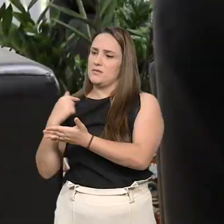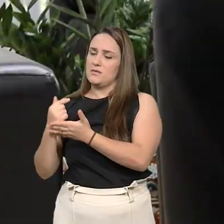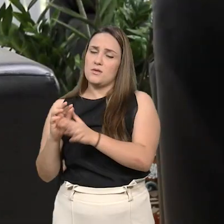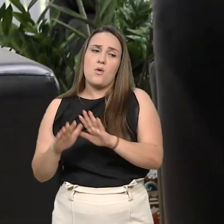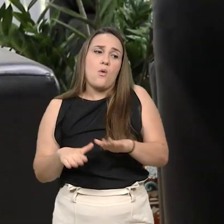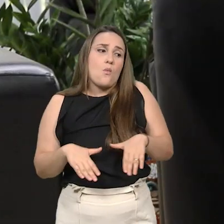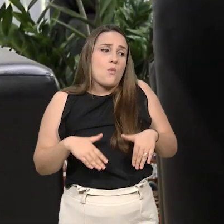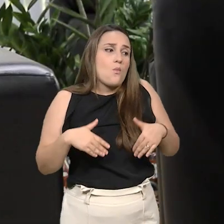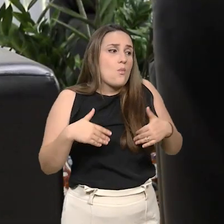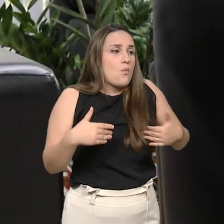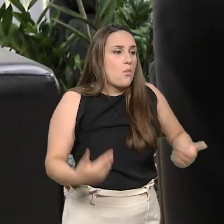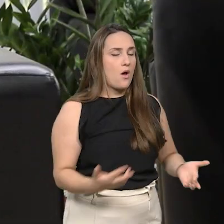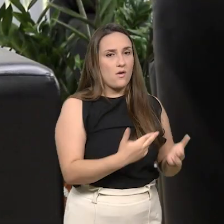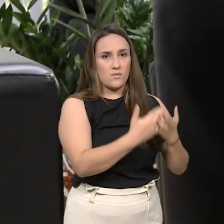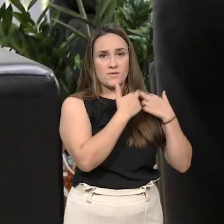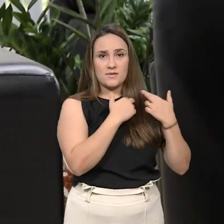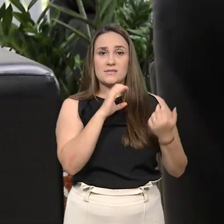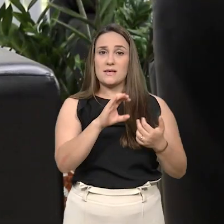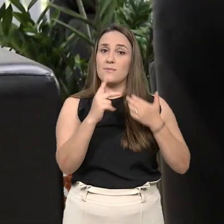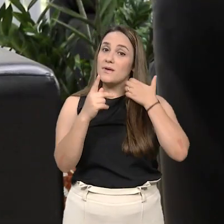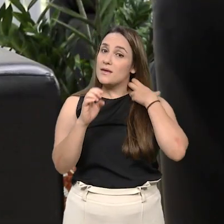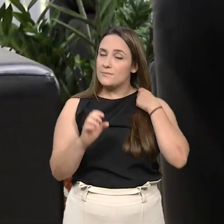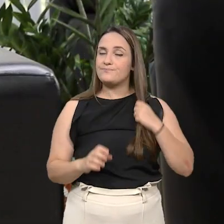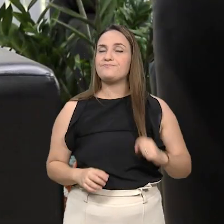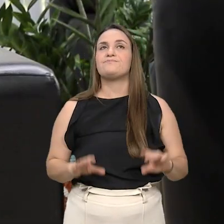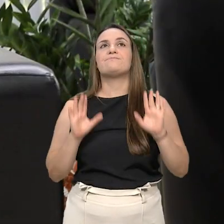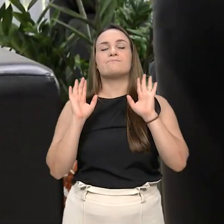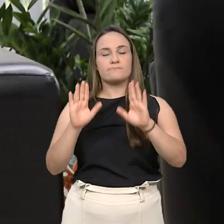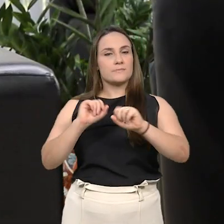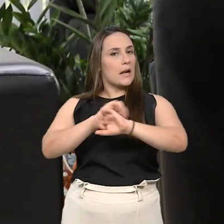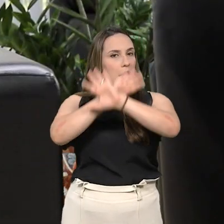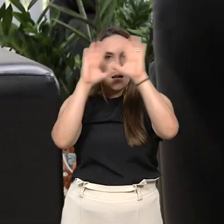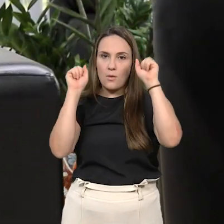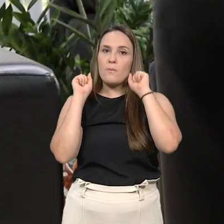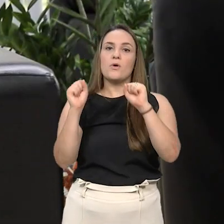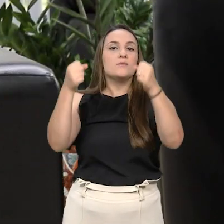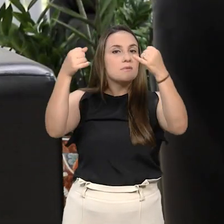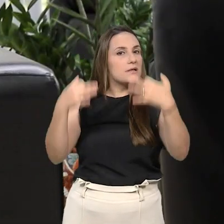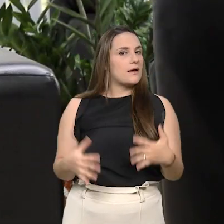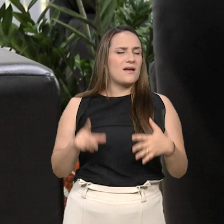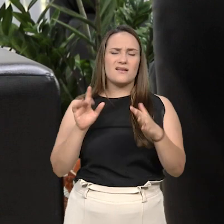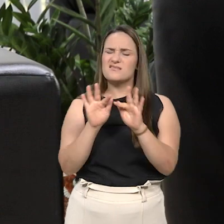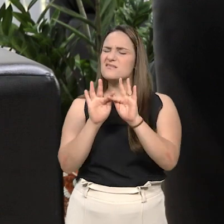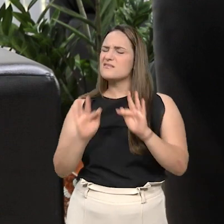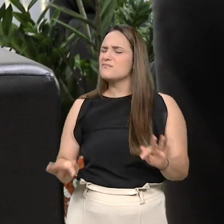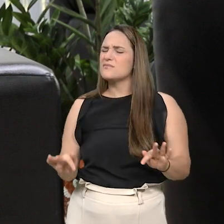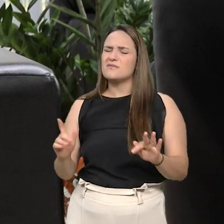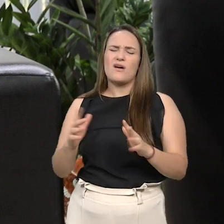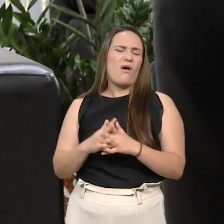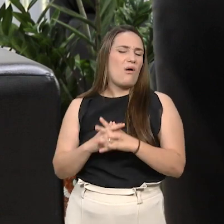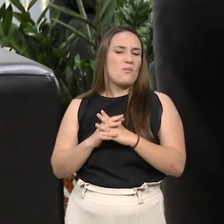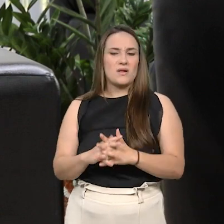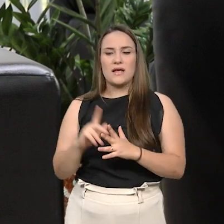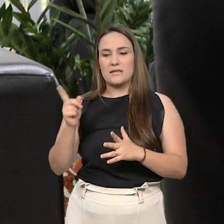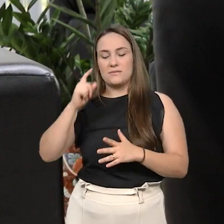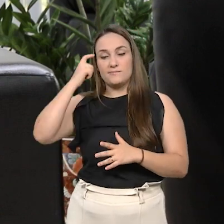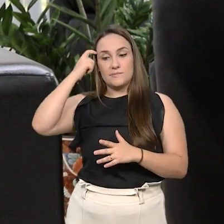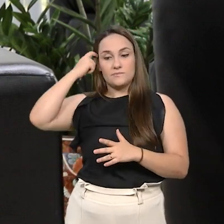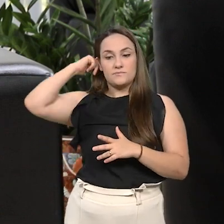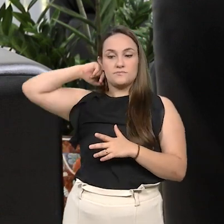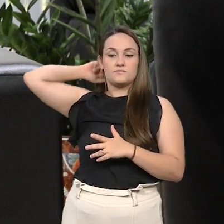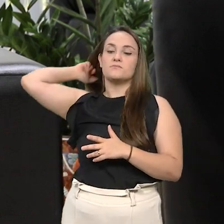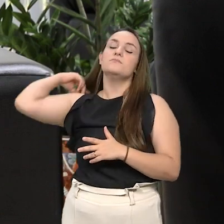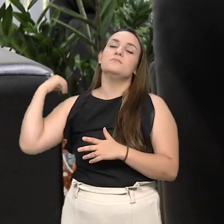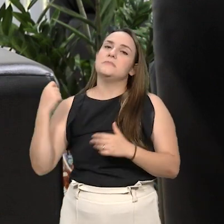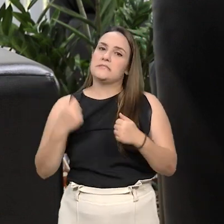CPE? Muito claro. Nós temos que pensar o seguinte, uma forma bem simples, sem falarmos uma questão